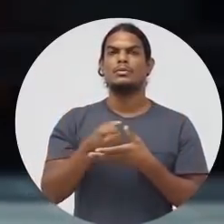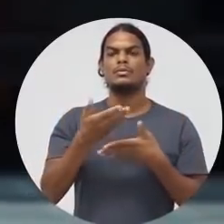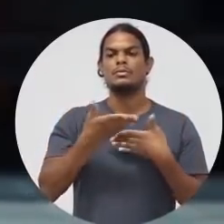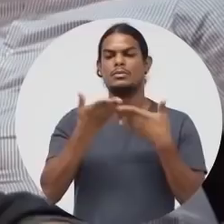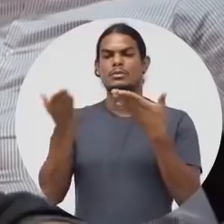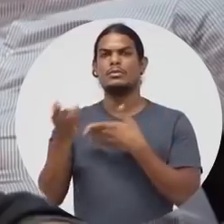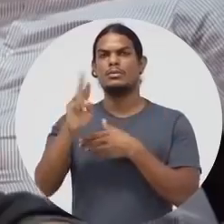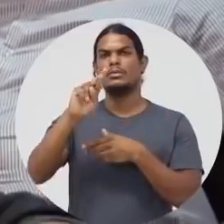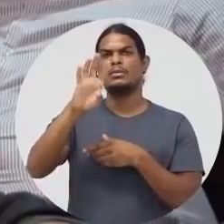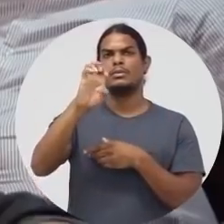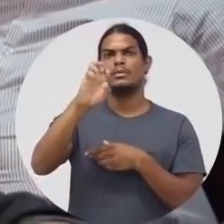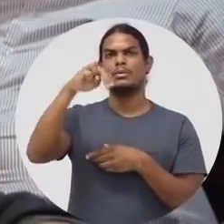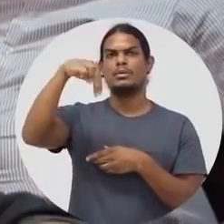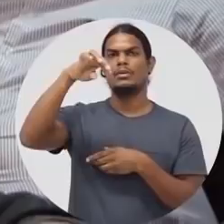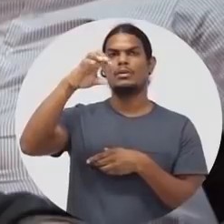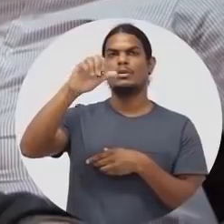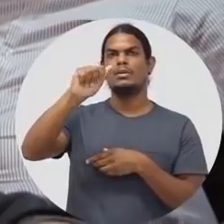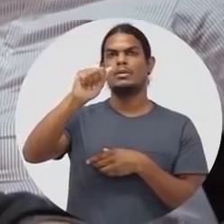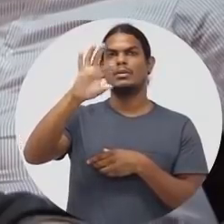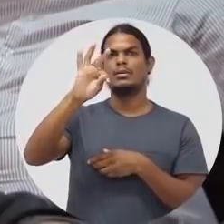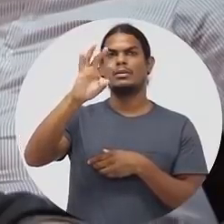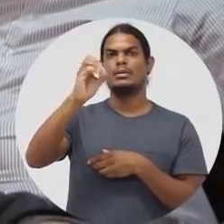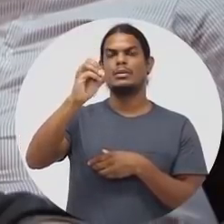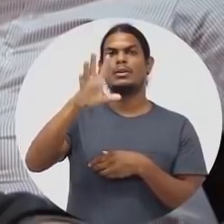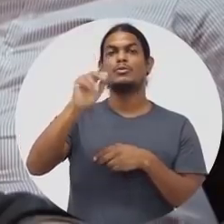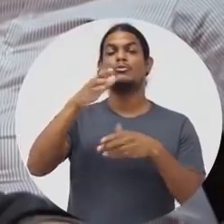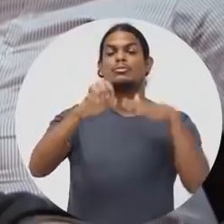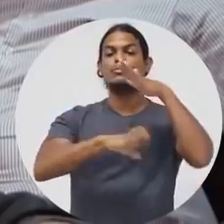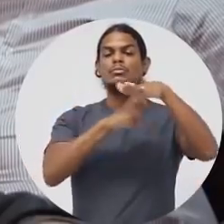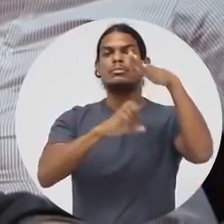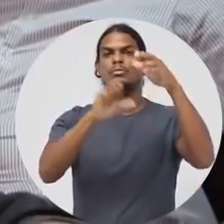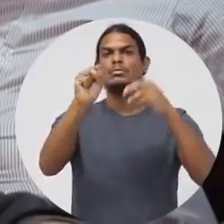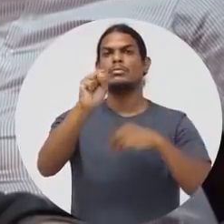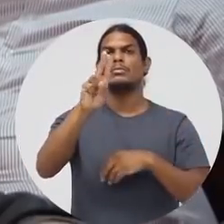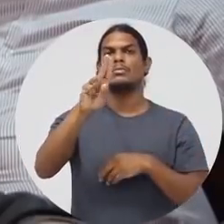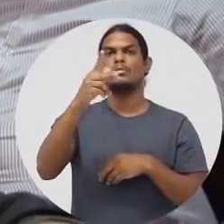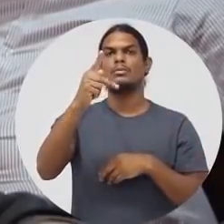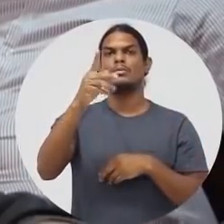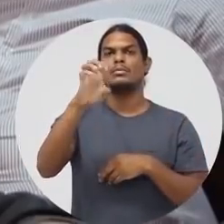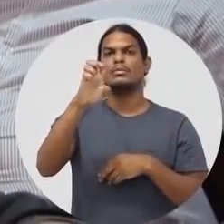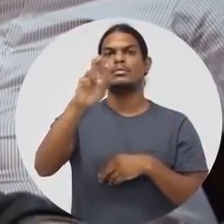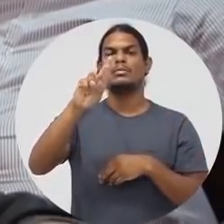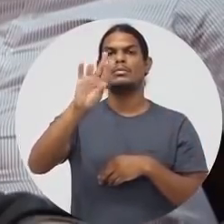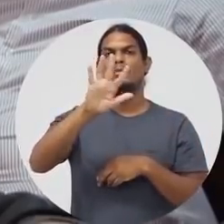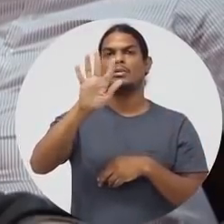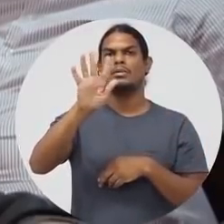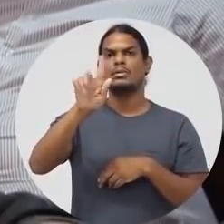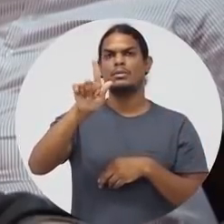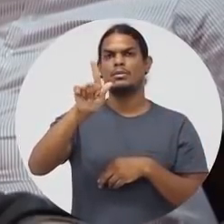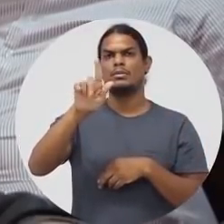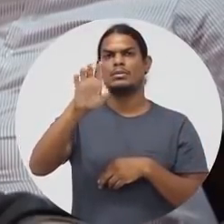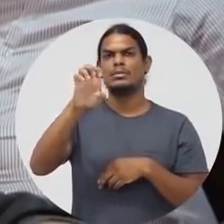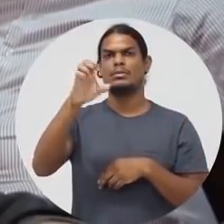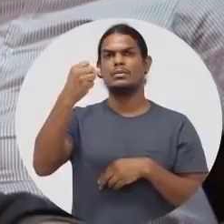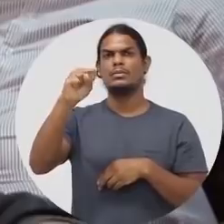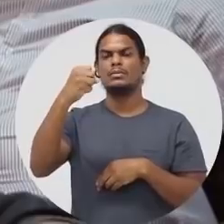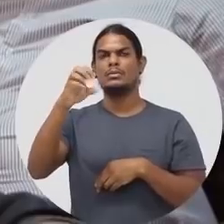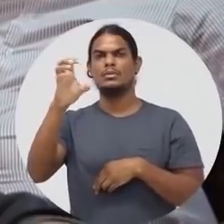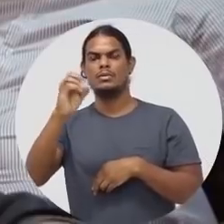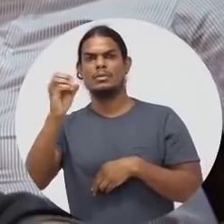convidamos o Renato França, da Supergesso. Ele é gerente nacional. A Supergesso é uma